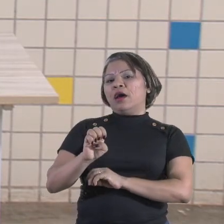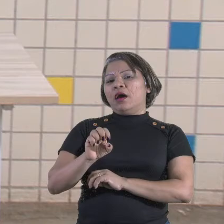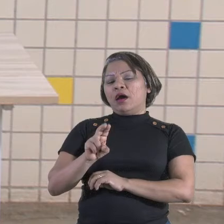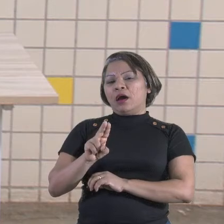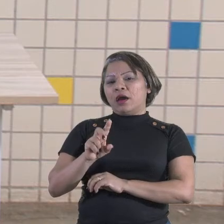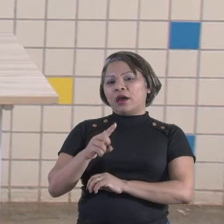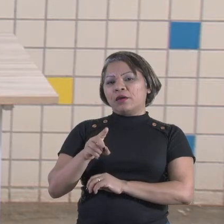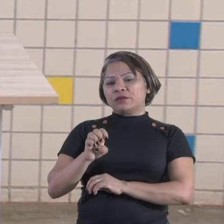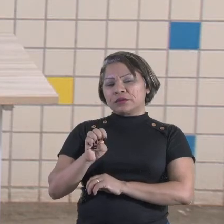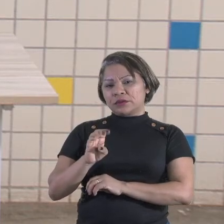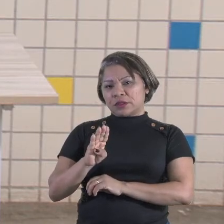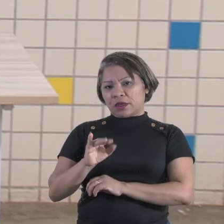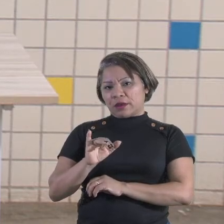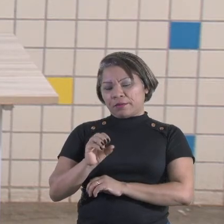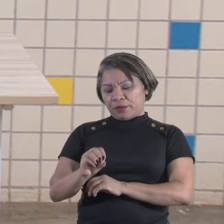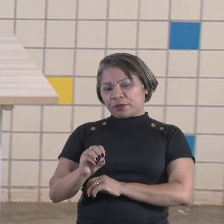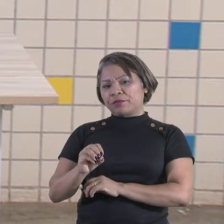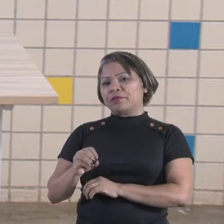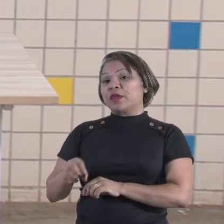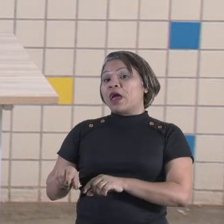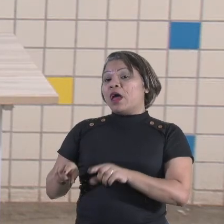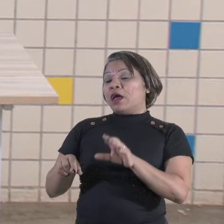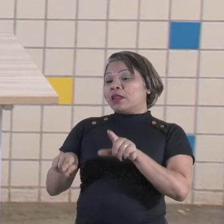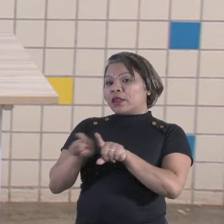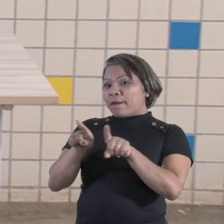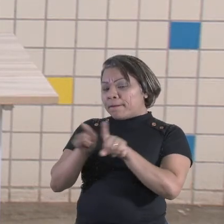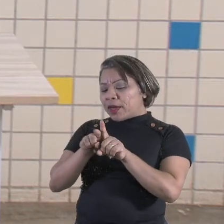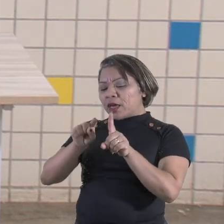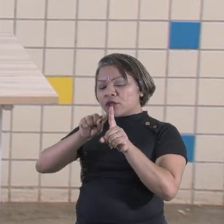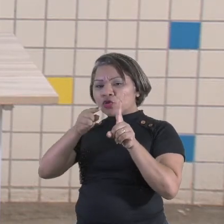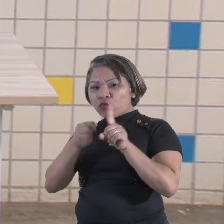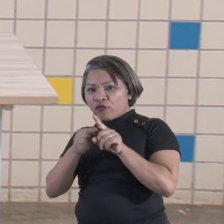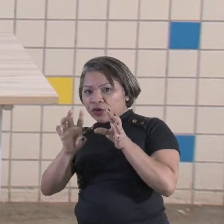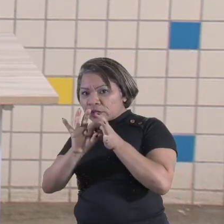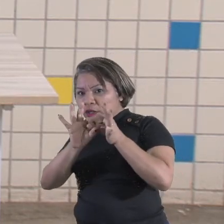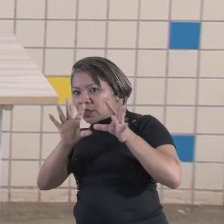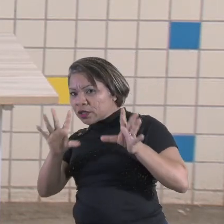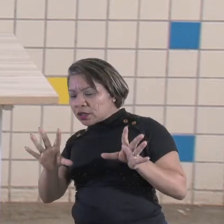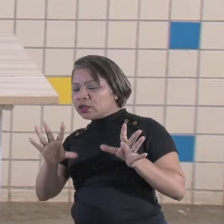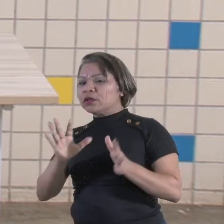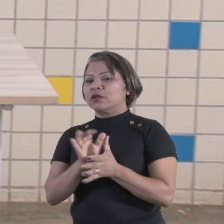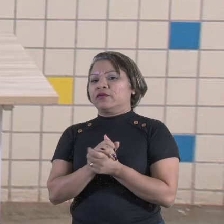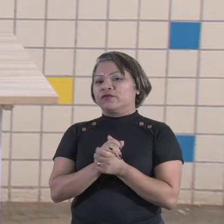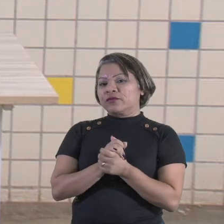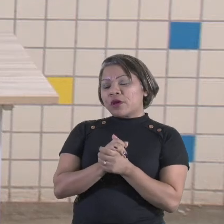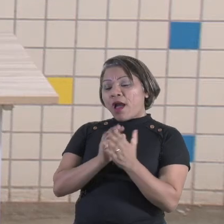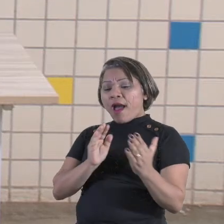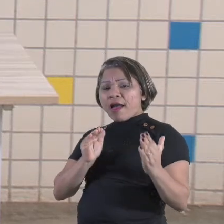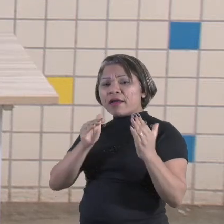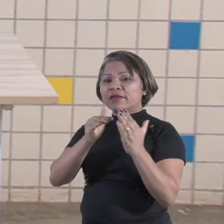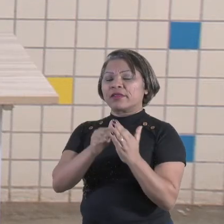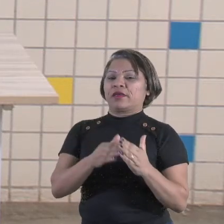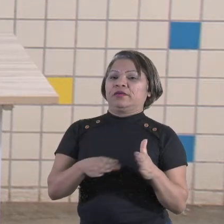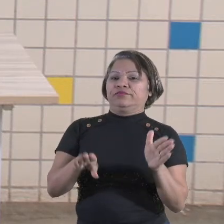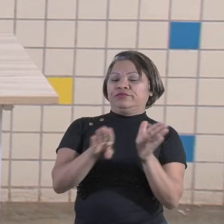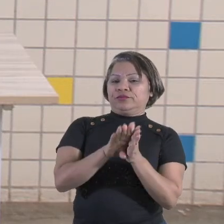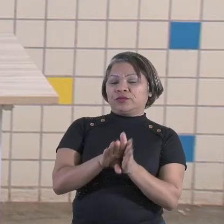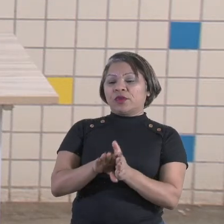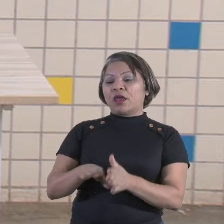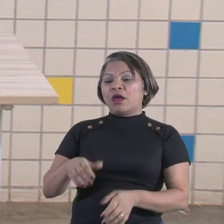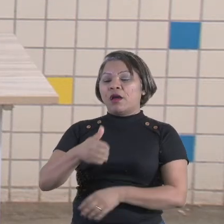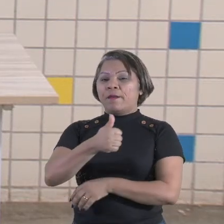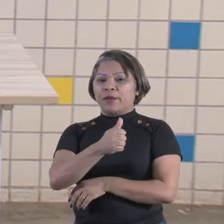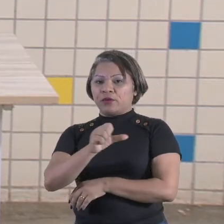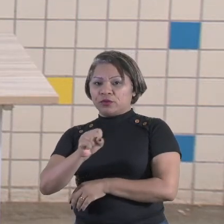Ventre Livre, que foi dando alguns benefícios até chegar o ano de